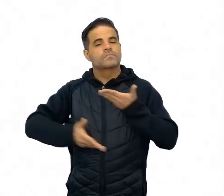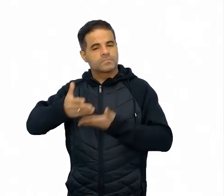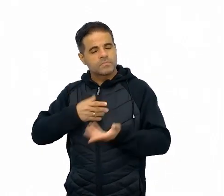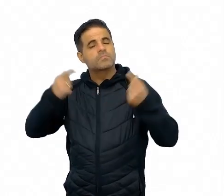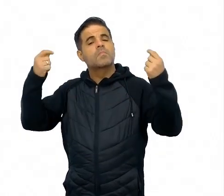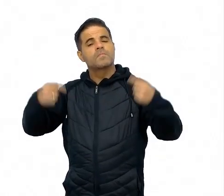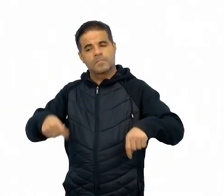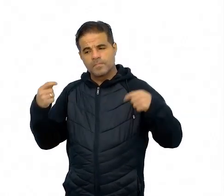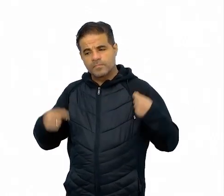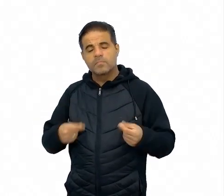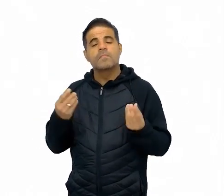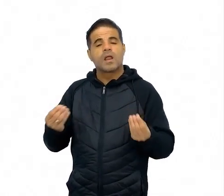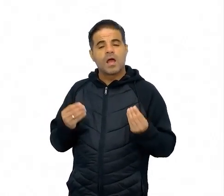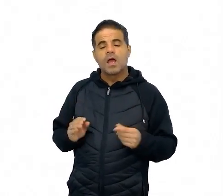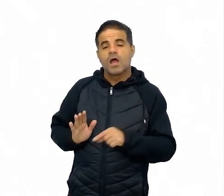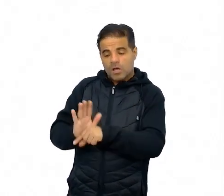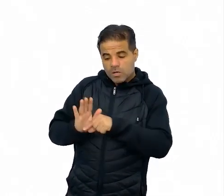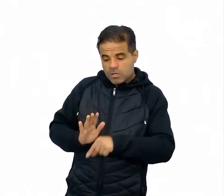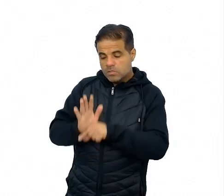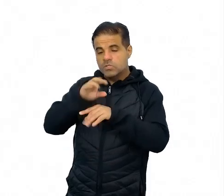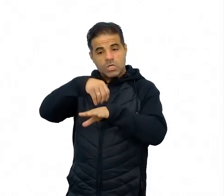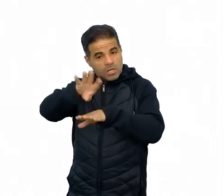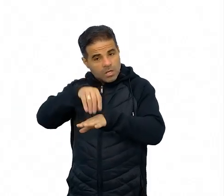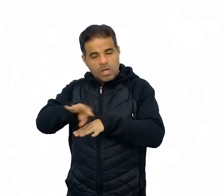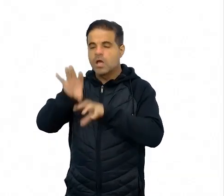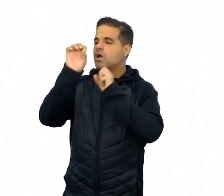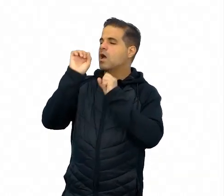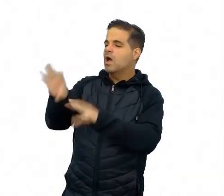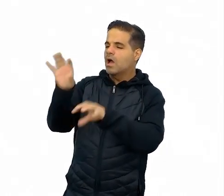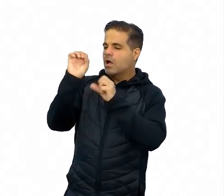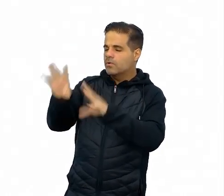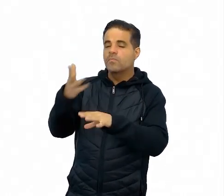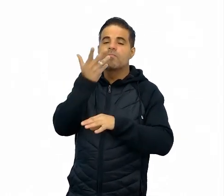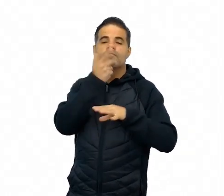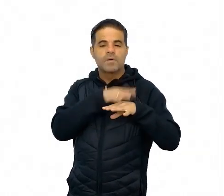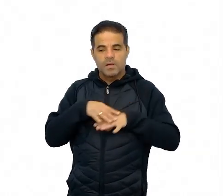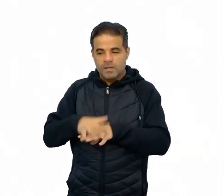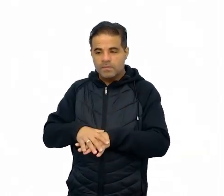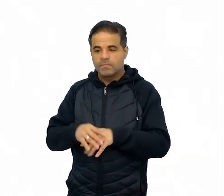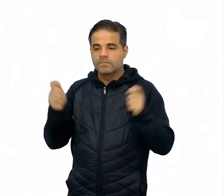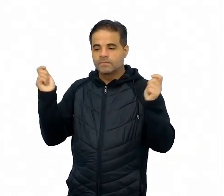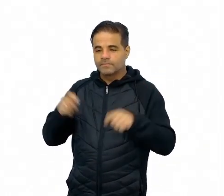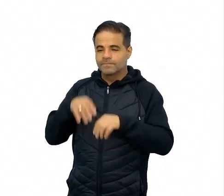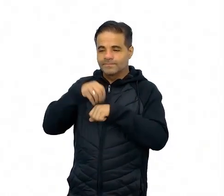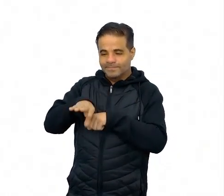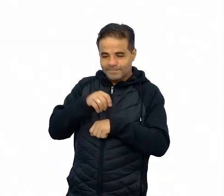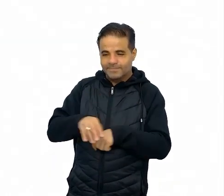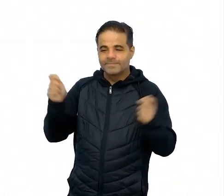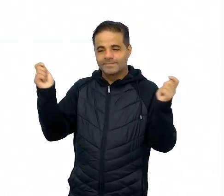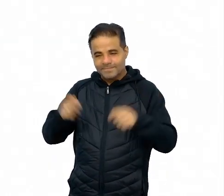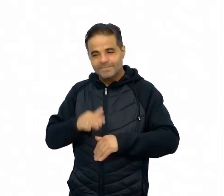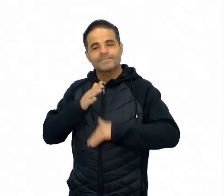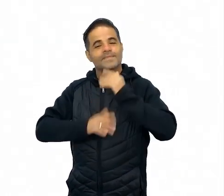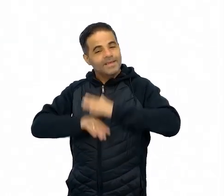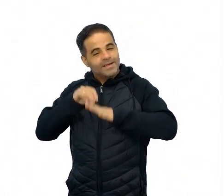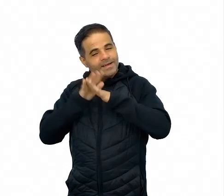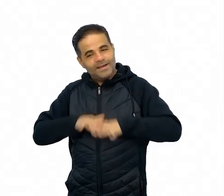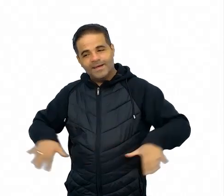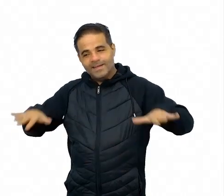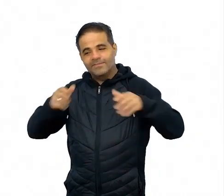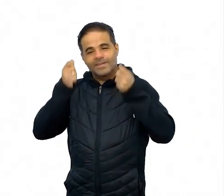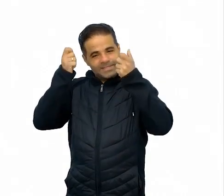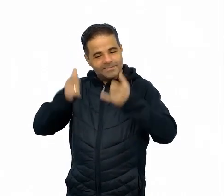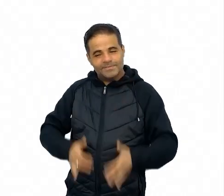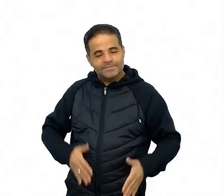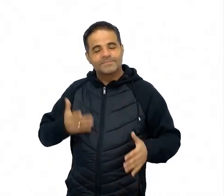conhecimento, né, para que eu possa poder ensinar matemática, né? A gente sabe aqui o quanto,